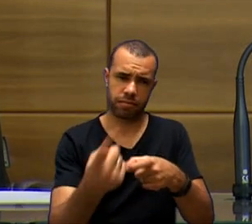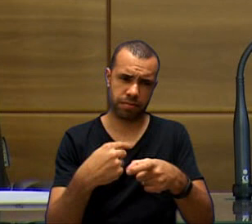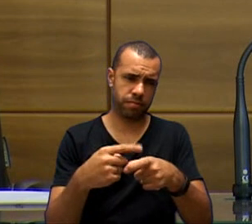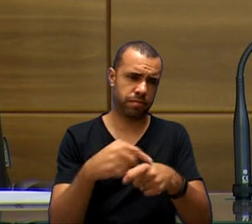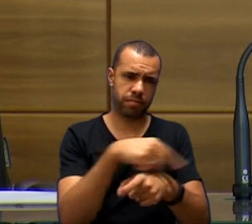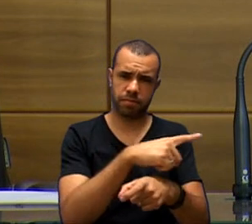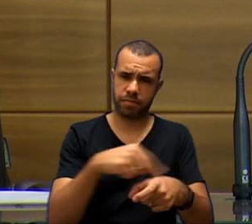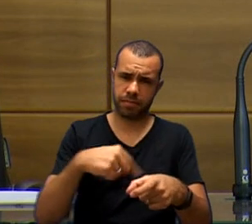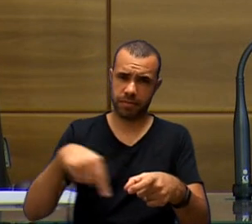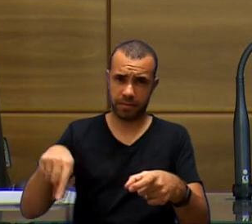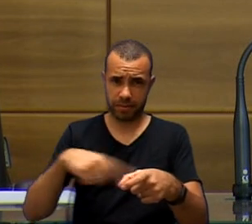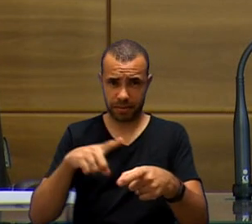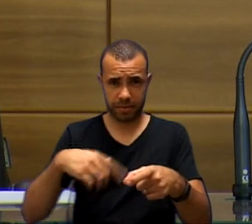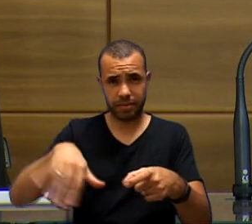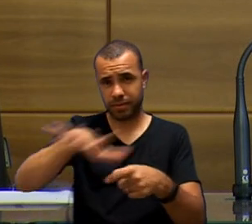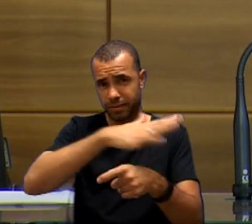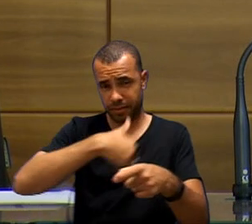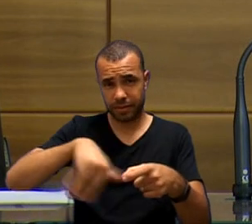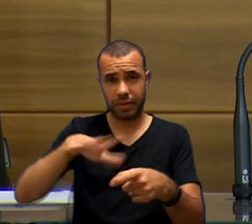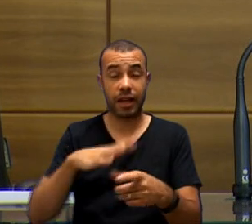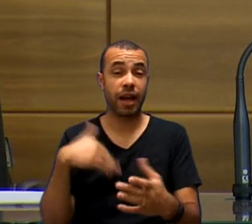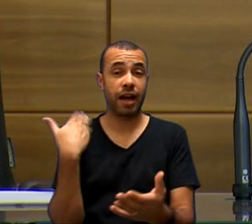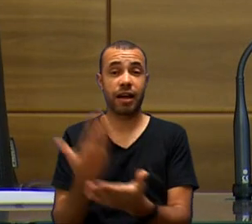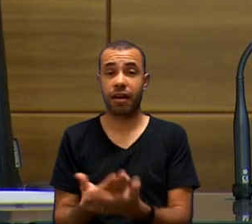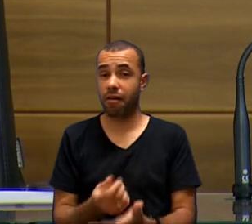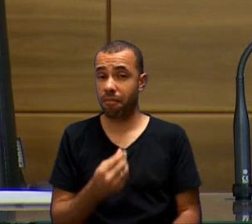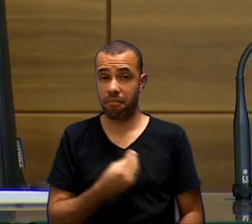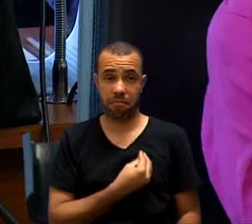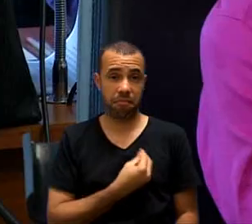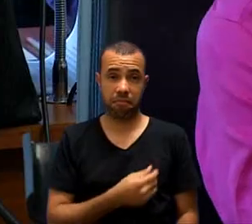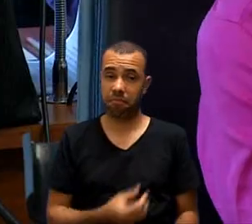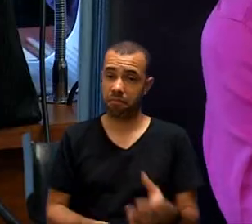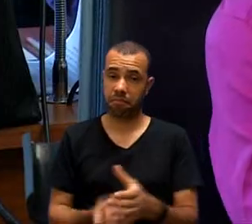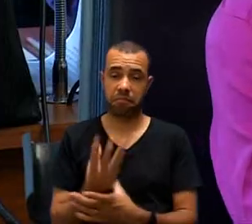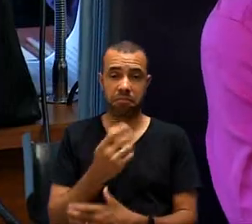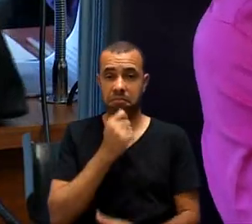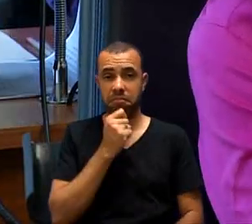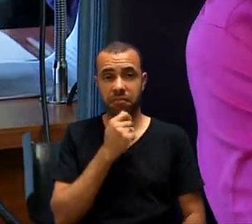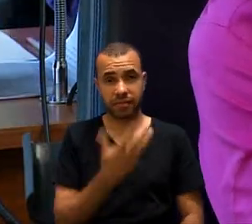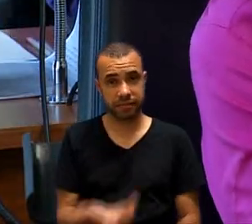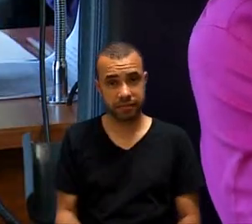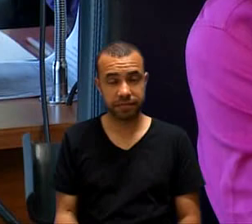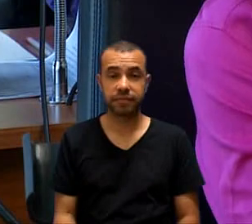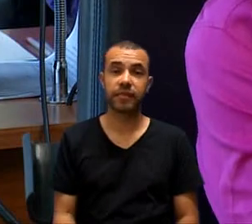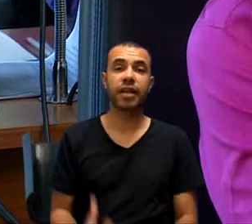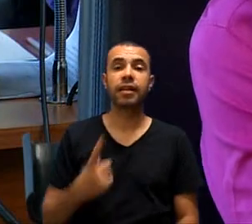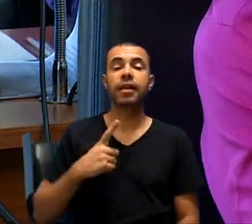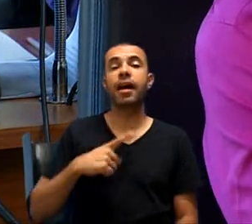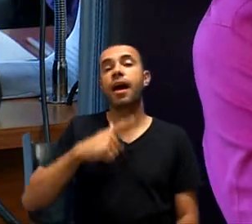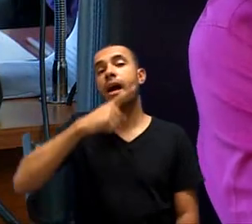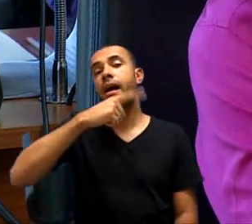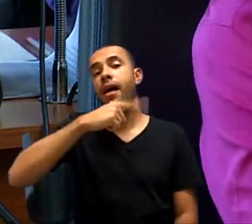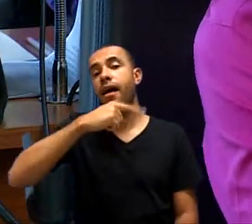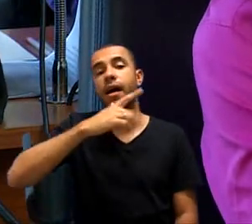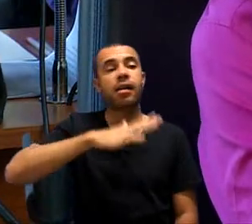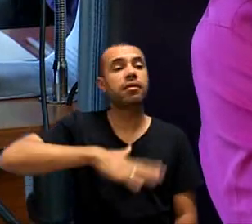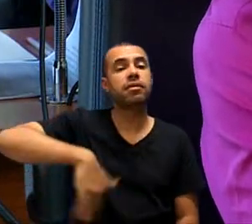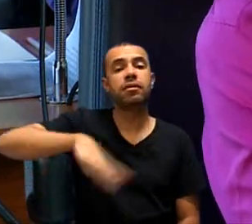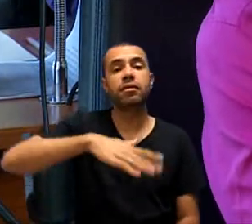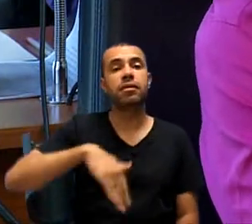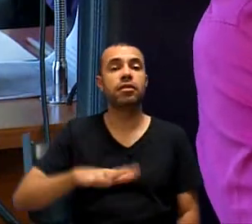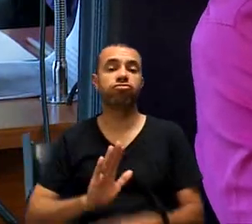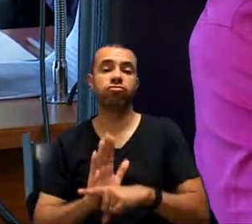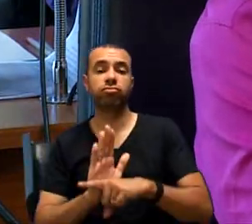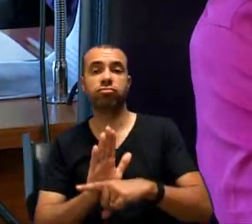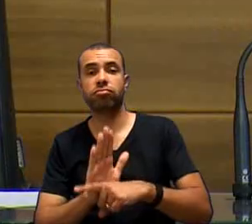não existe. Então, nós... Seríamos temas que seriam importantíssimos. Então, a questão do abastecimento de água na região. Sim. Existe